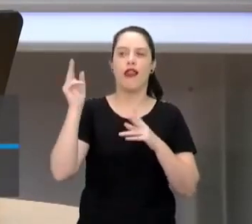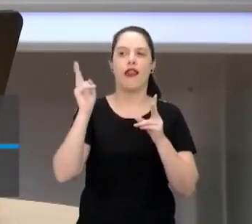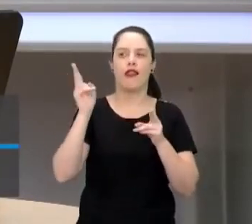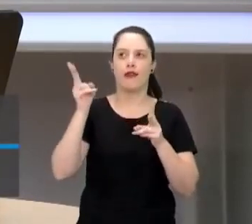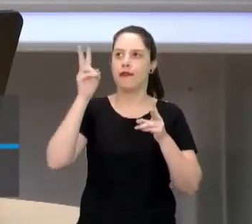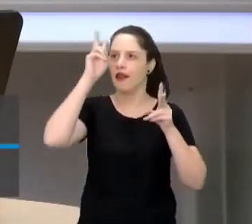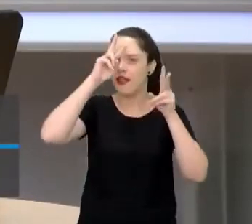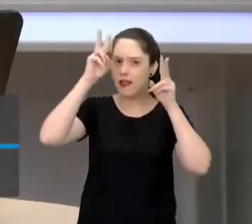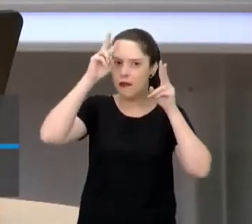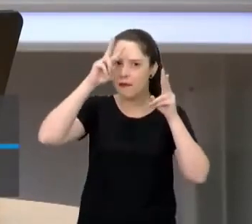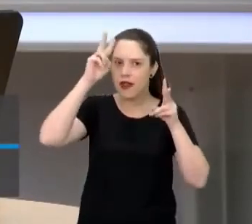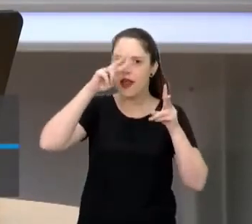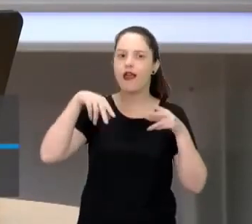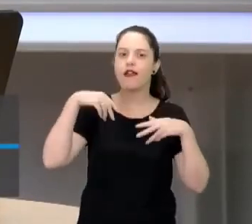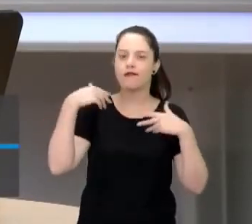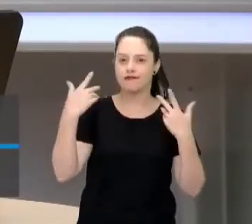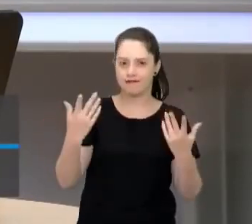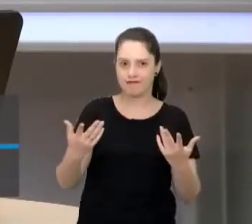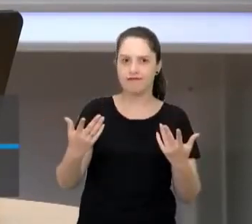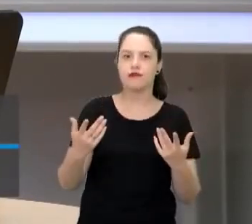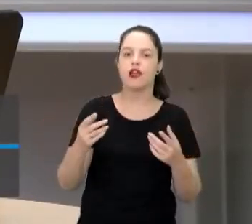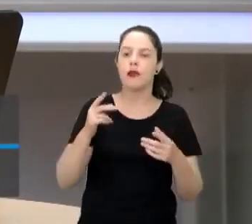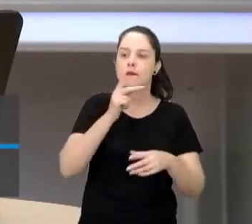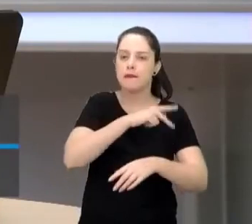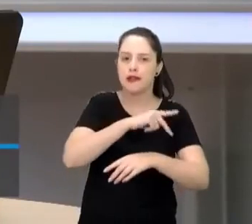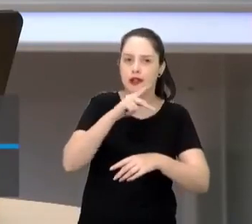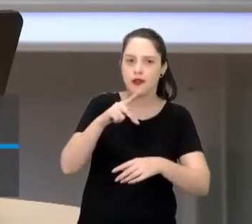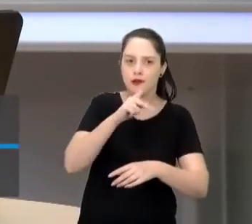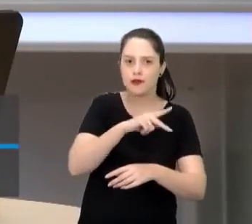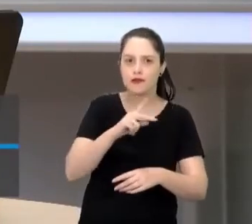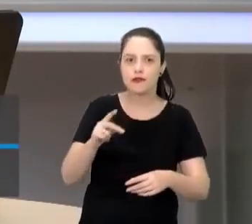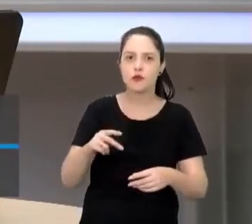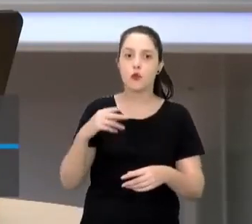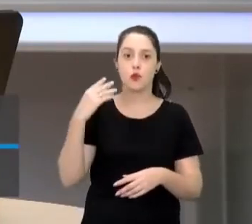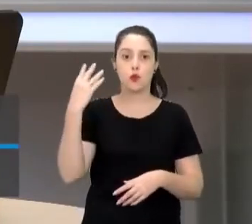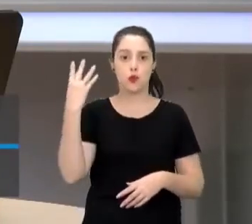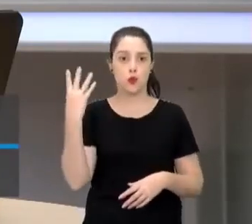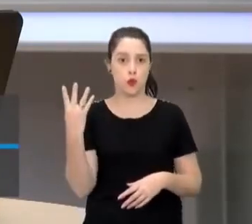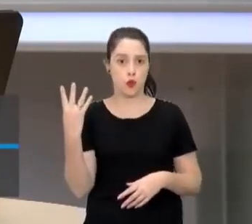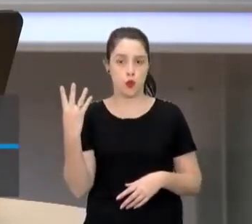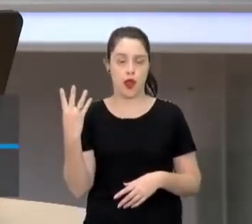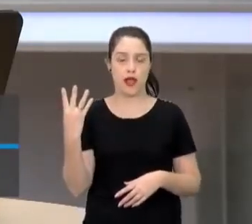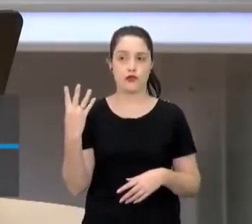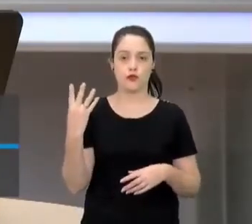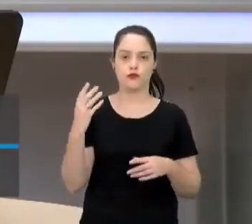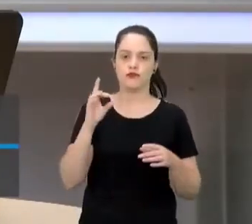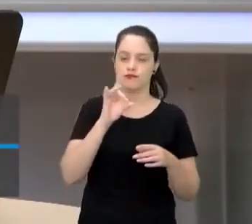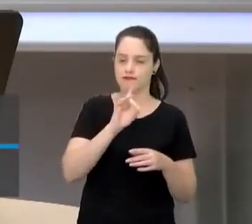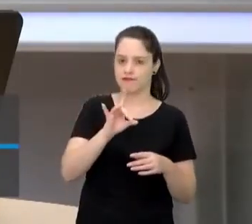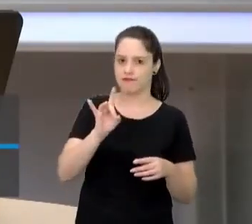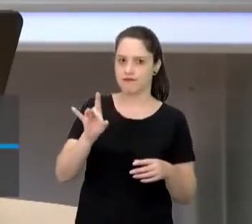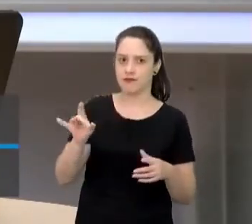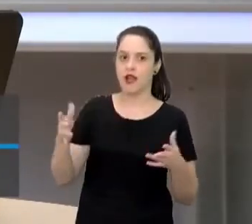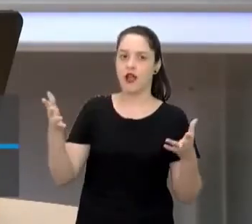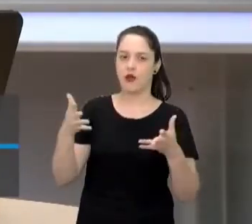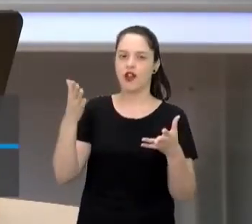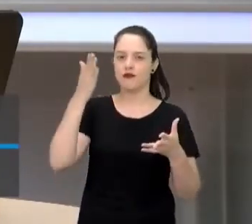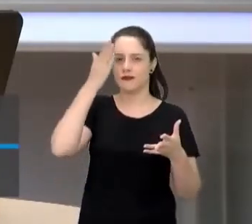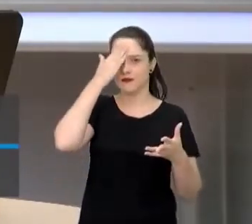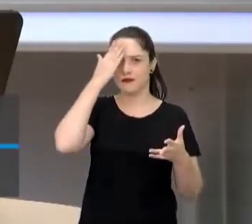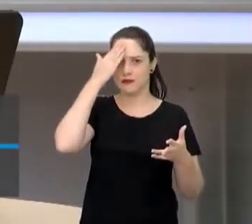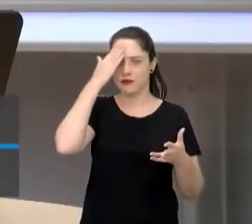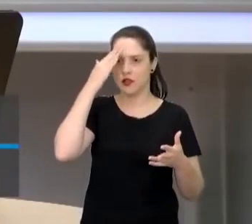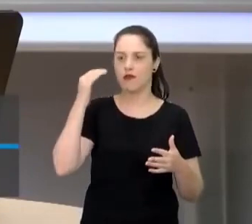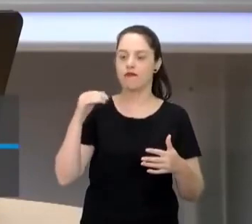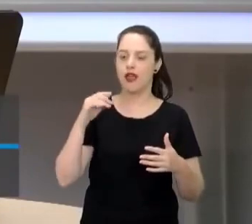aí esses princípios, né? O modelo pedagógico, ele é dividido aí em 4 princípios que a gente vai saber agora e a gente vai destrinchar